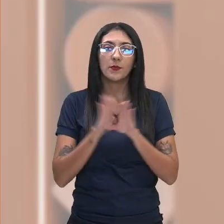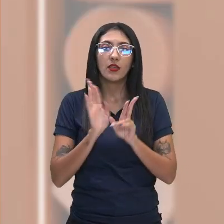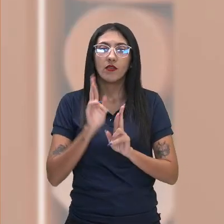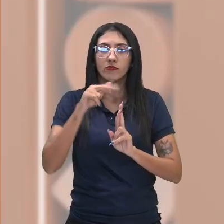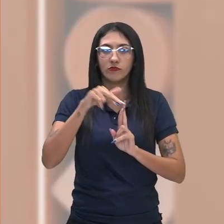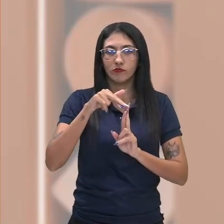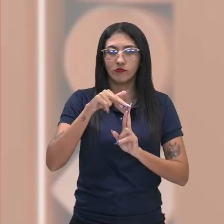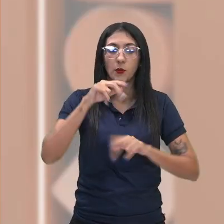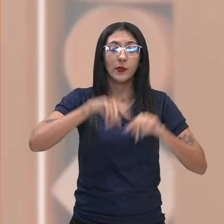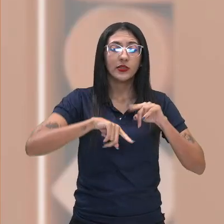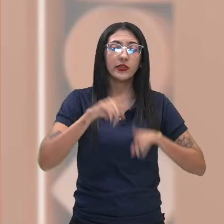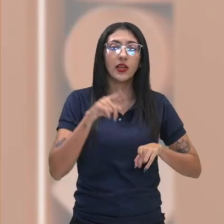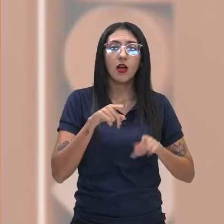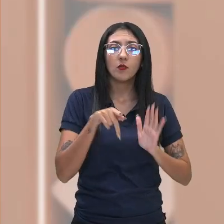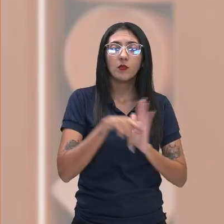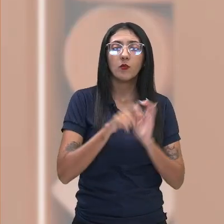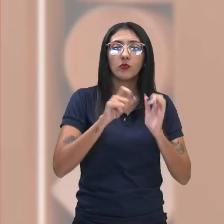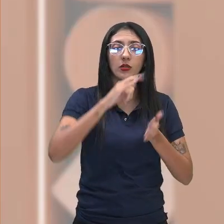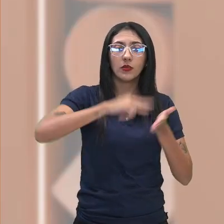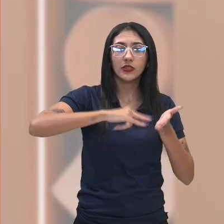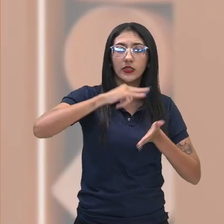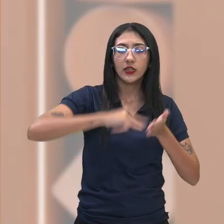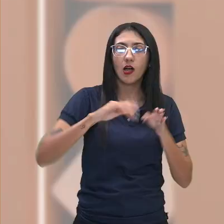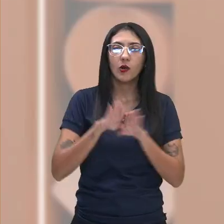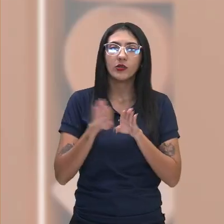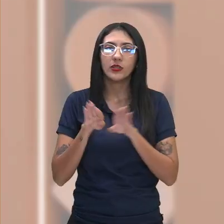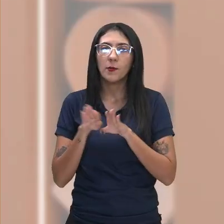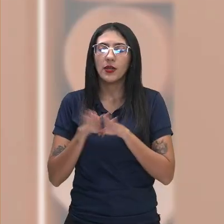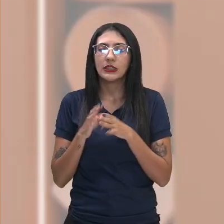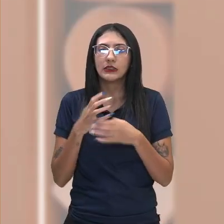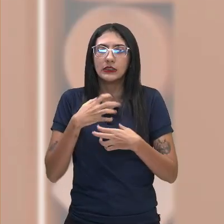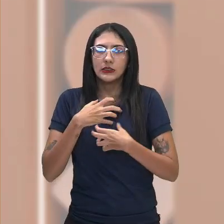fontes materiais e imateriais.